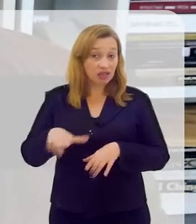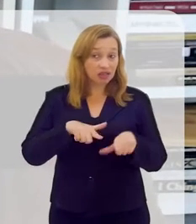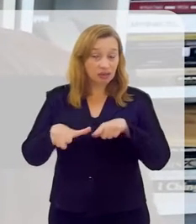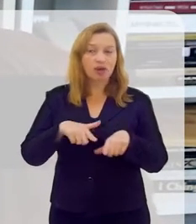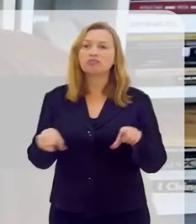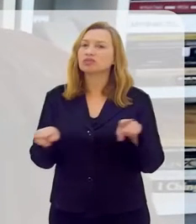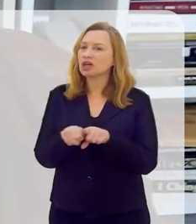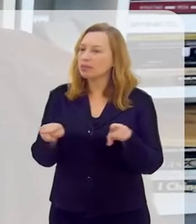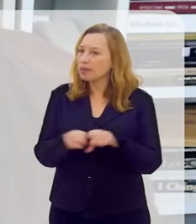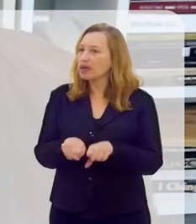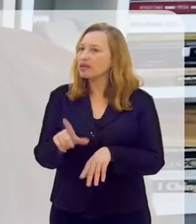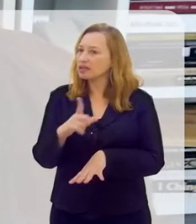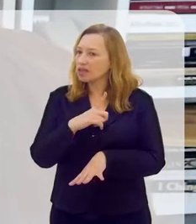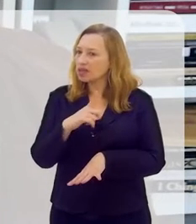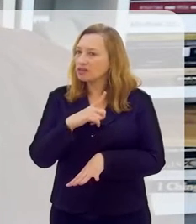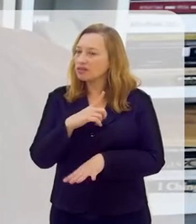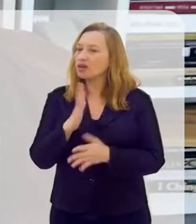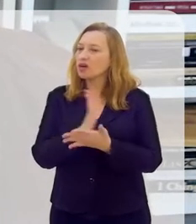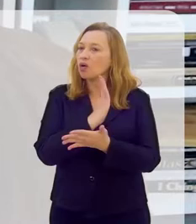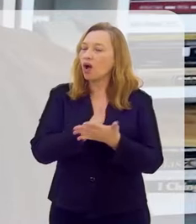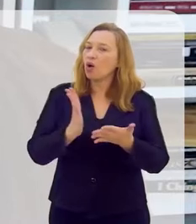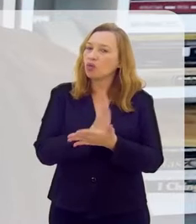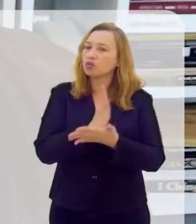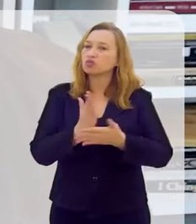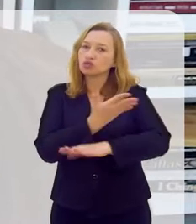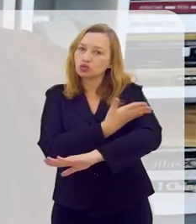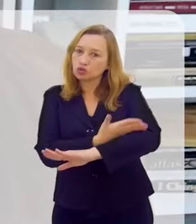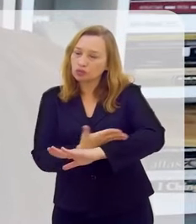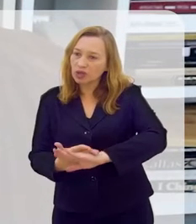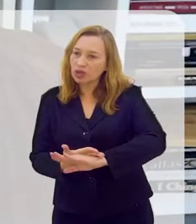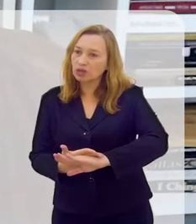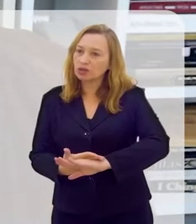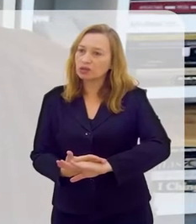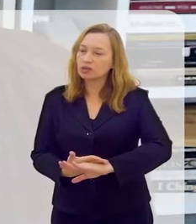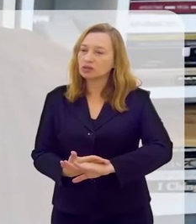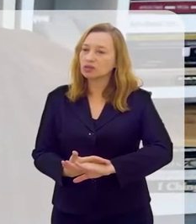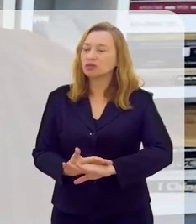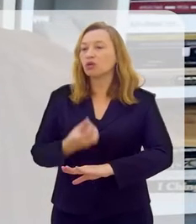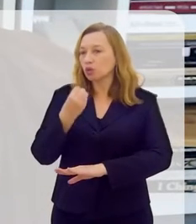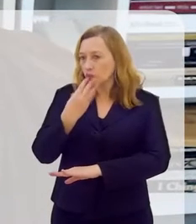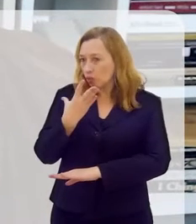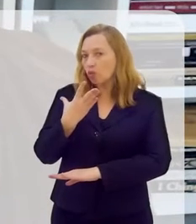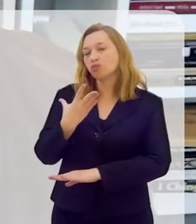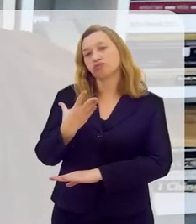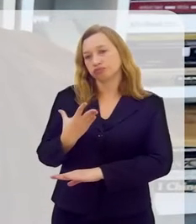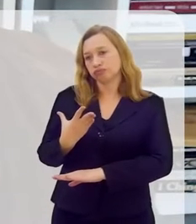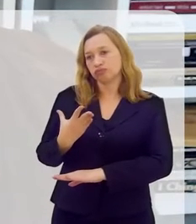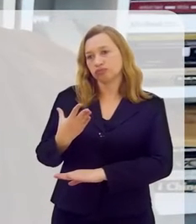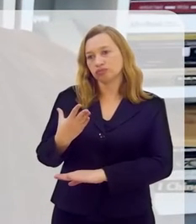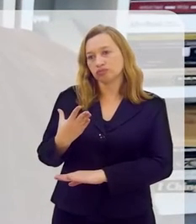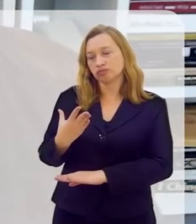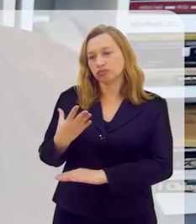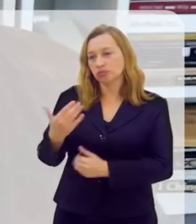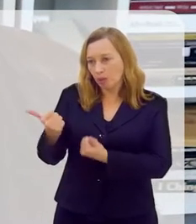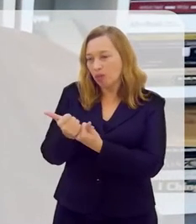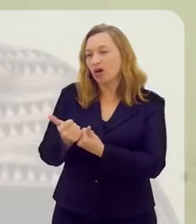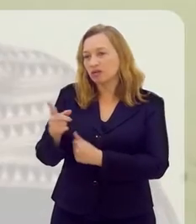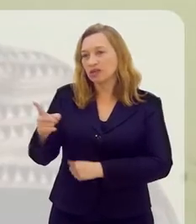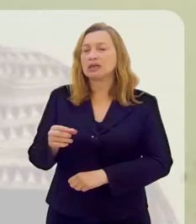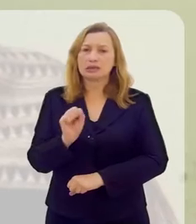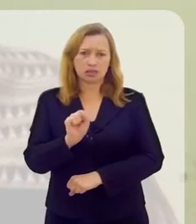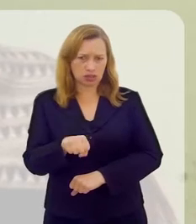trabalho, também houve, deve ter havido alguns brancos, que foram positivos, alguns que realmente deram a